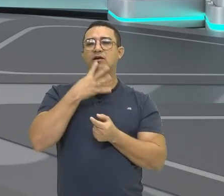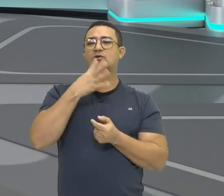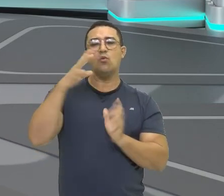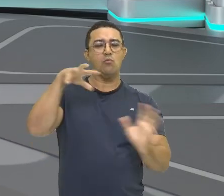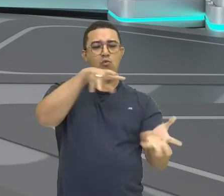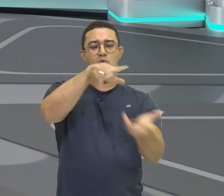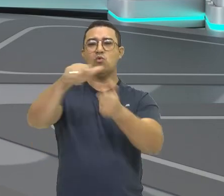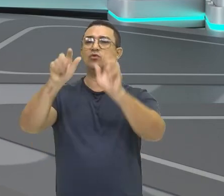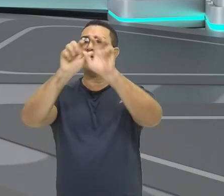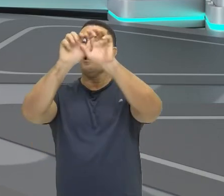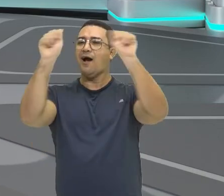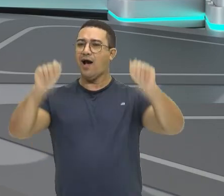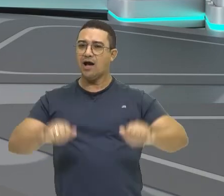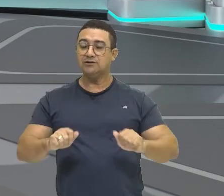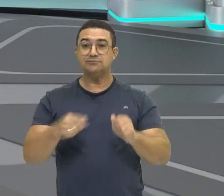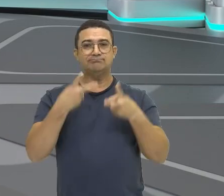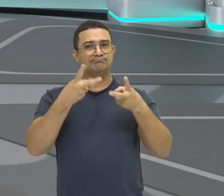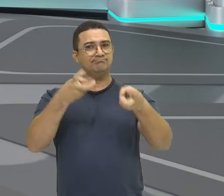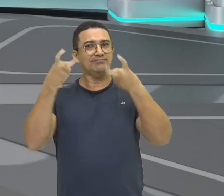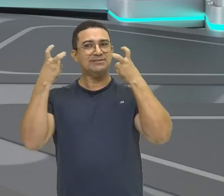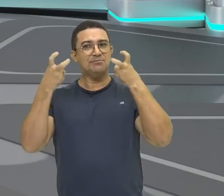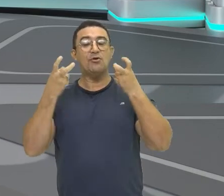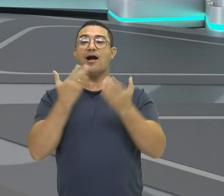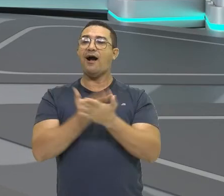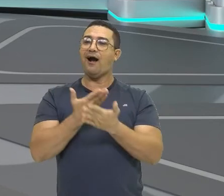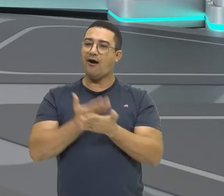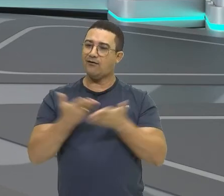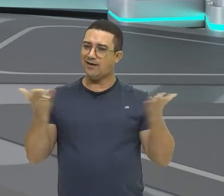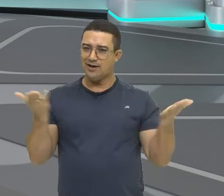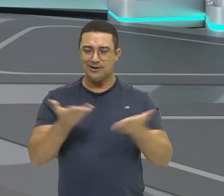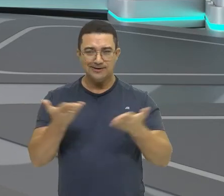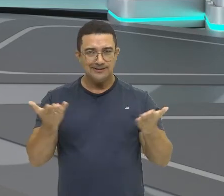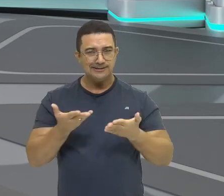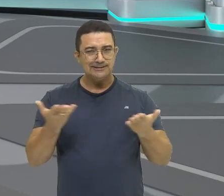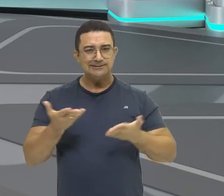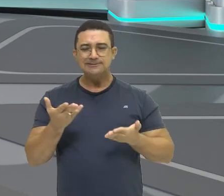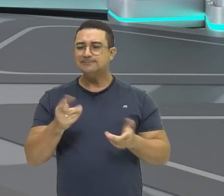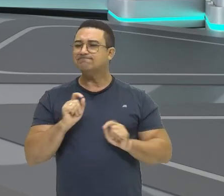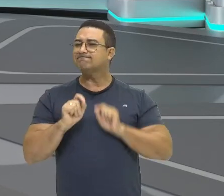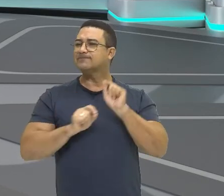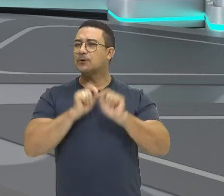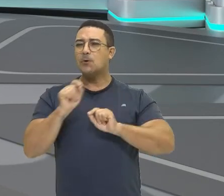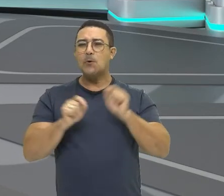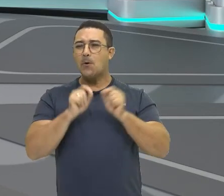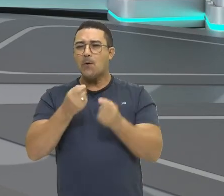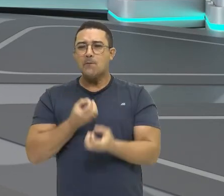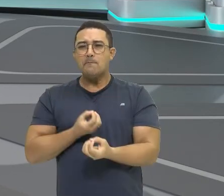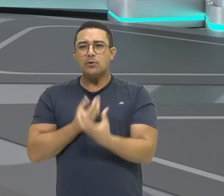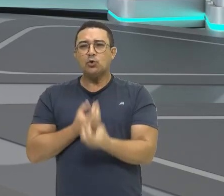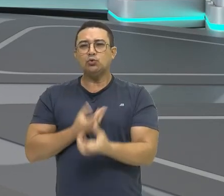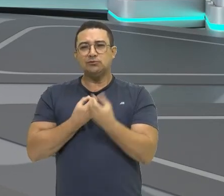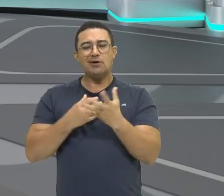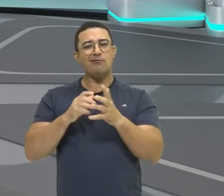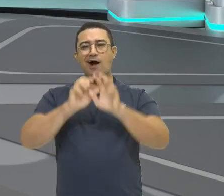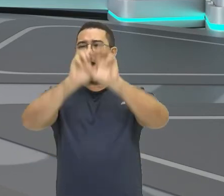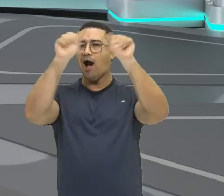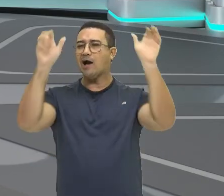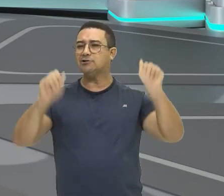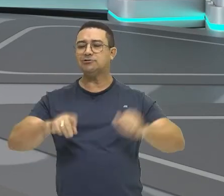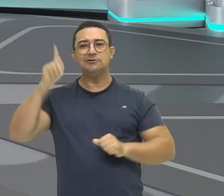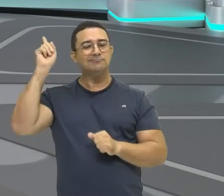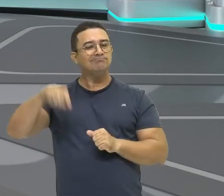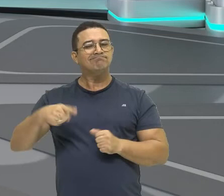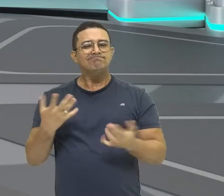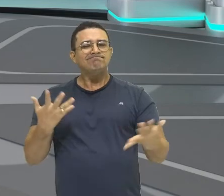gente percebeu que, olha, gente, nessa aula de hoje, a gente percebeu como a produção artística ela se modificou e ela é rica, né, Lúcia?